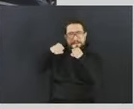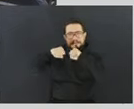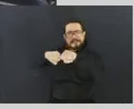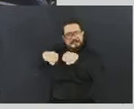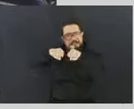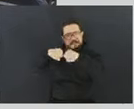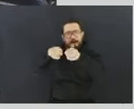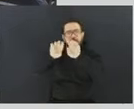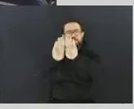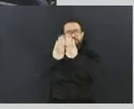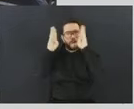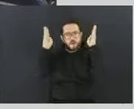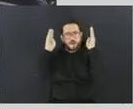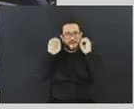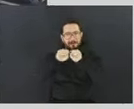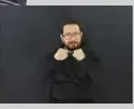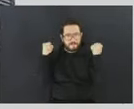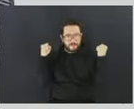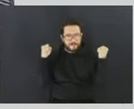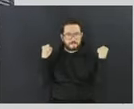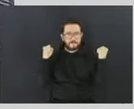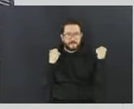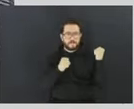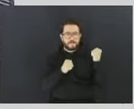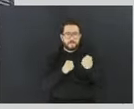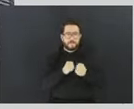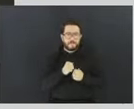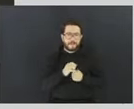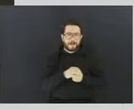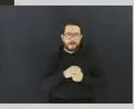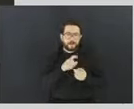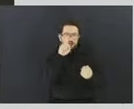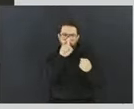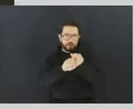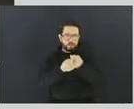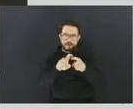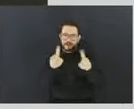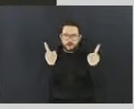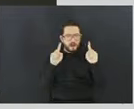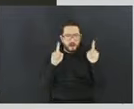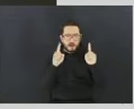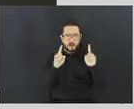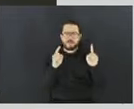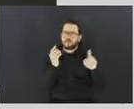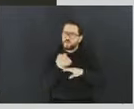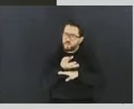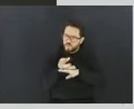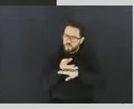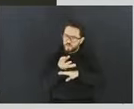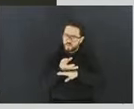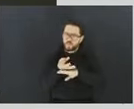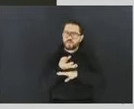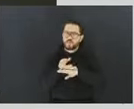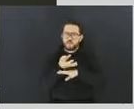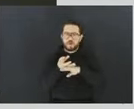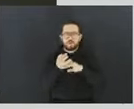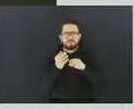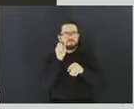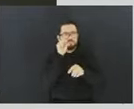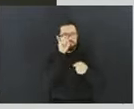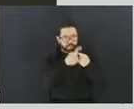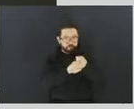falou, vamos suspender a sessão. Eu digo, não vamos suspender, aguenta a parada aí. Eles aguentaram, fizemos a sessão, aprovamos o projeto,